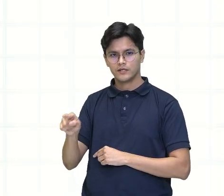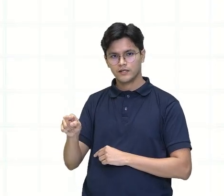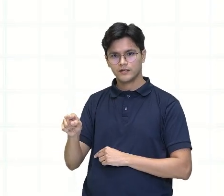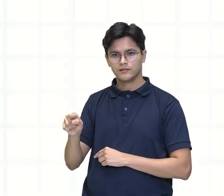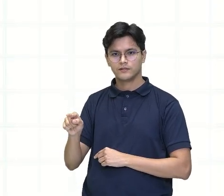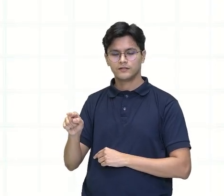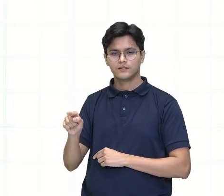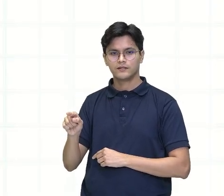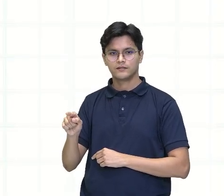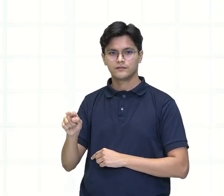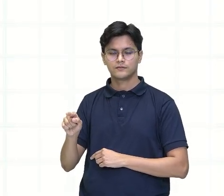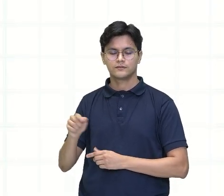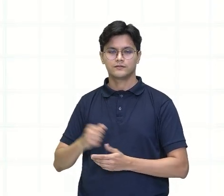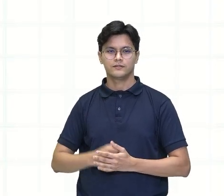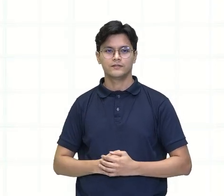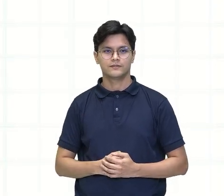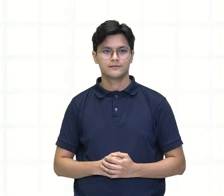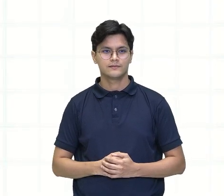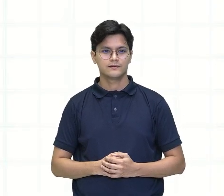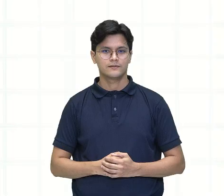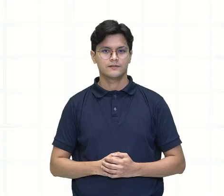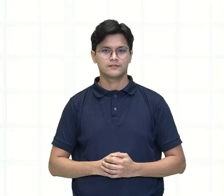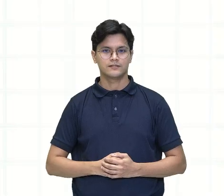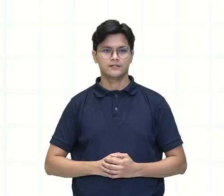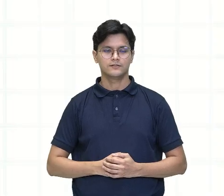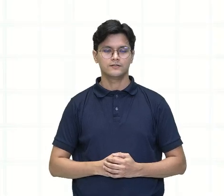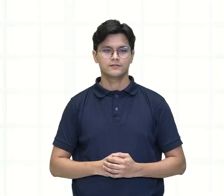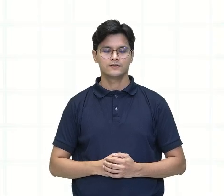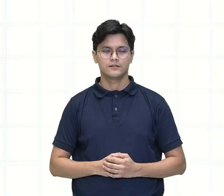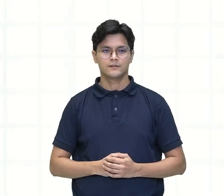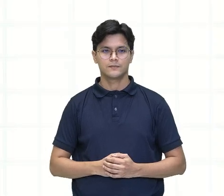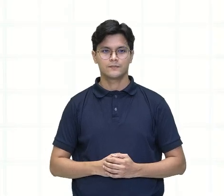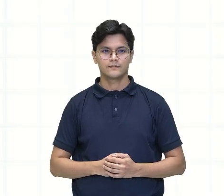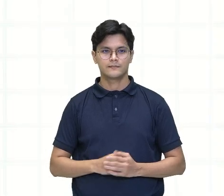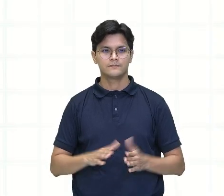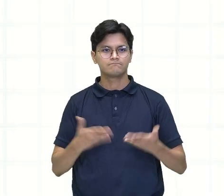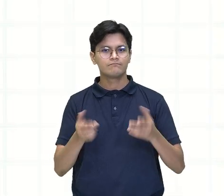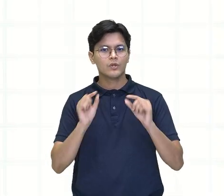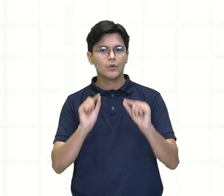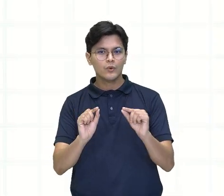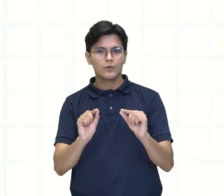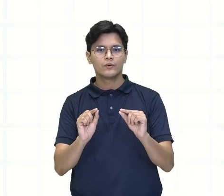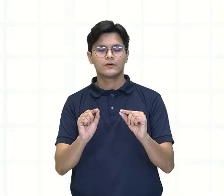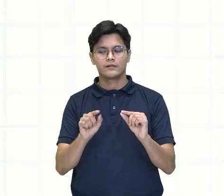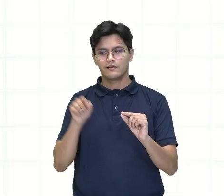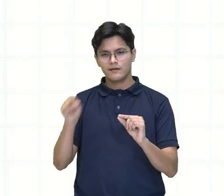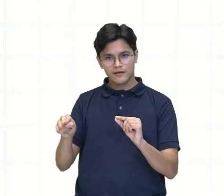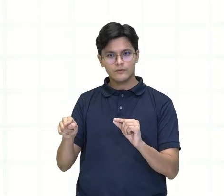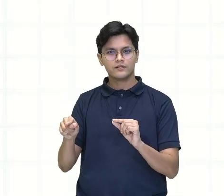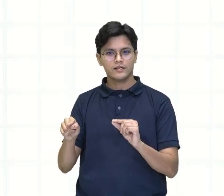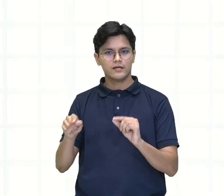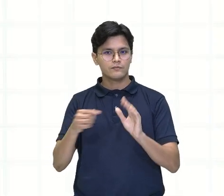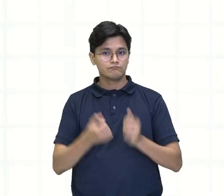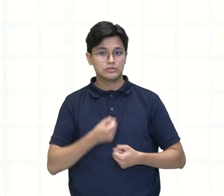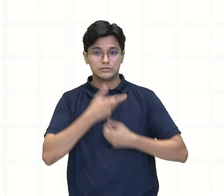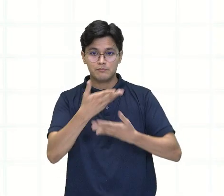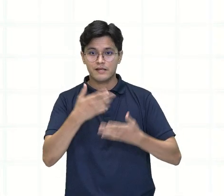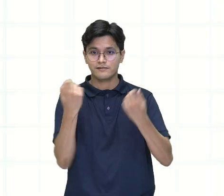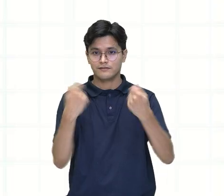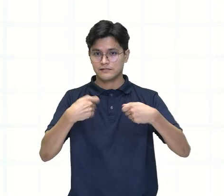emissor. Ele tanto é incisivo e autoritário, porém ele manifesta a necessidade, né, que a ação